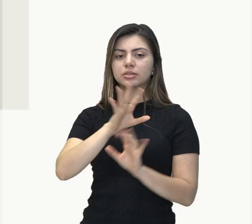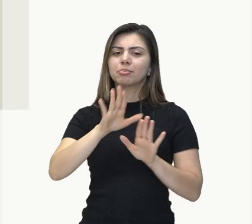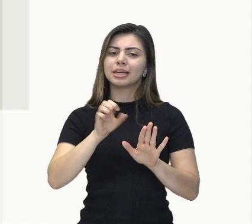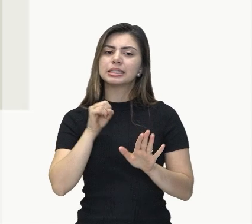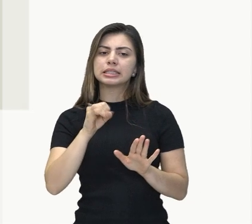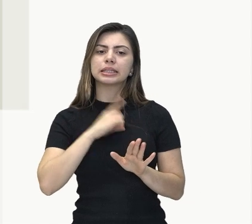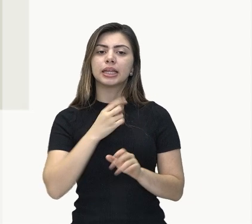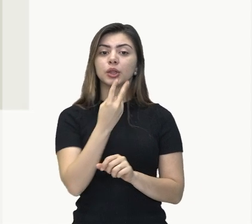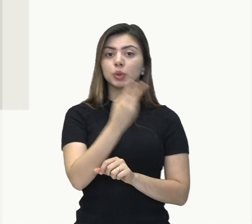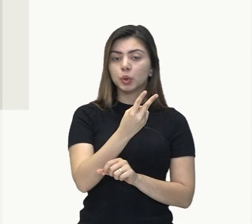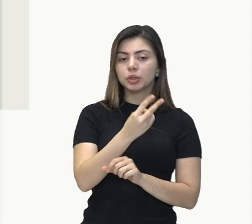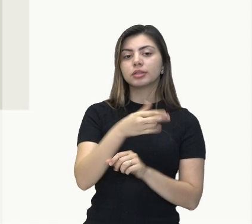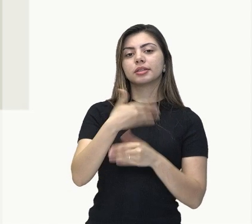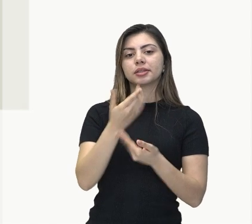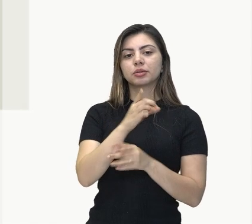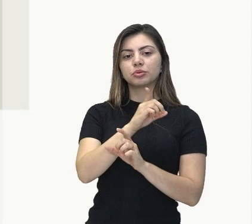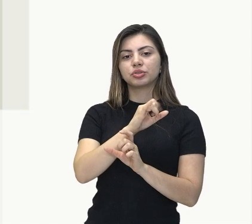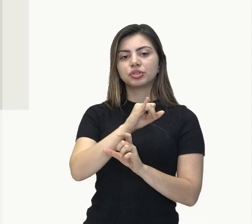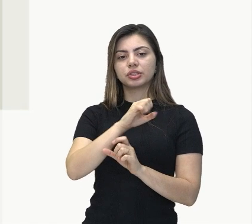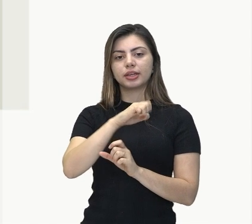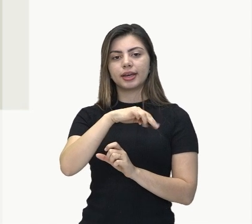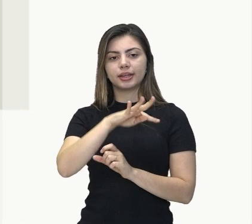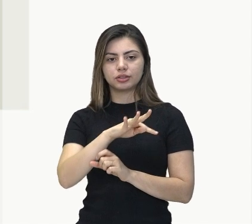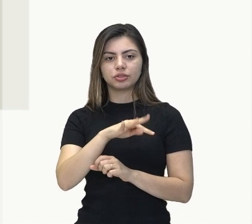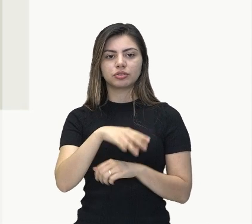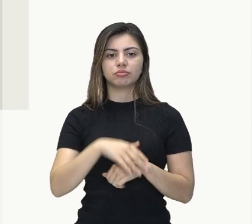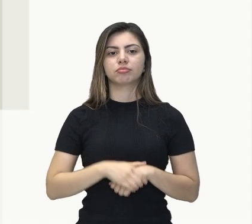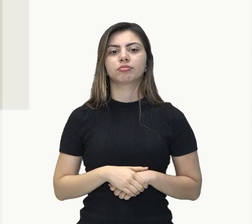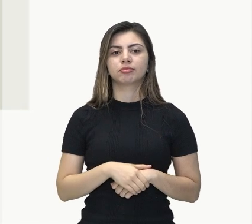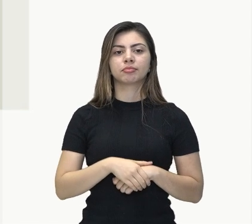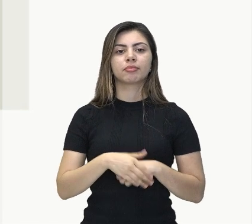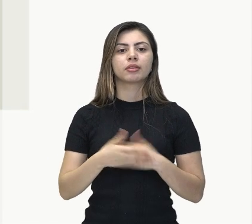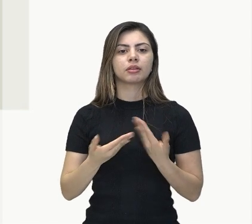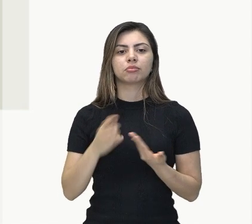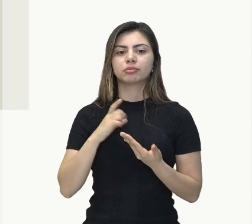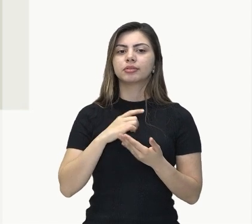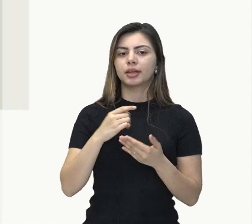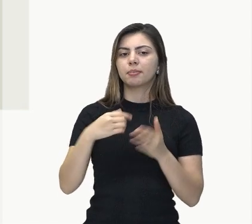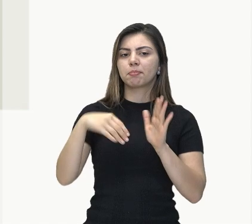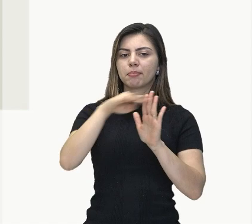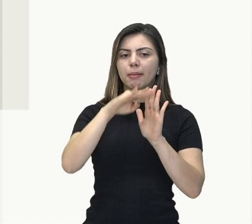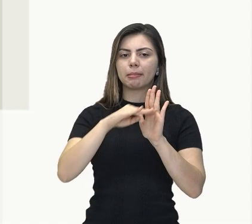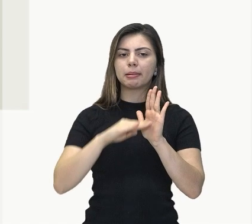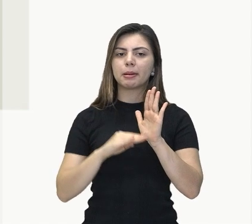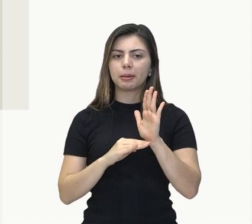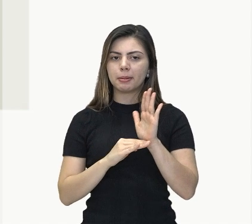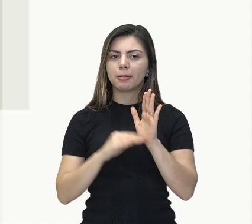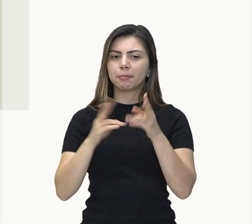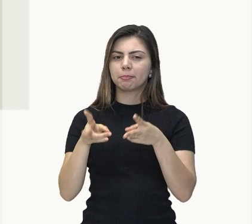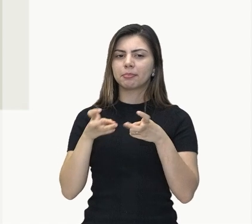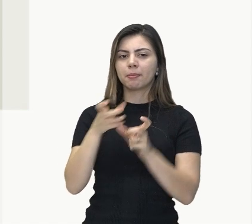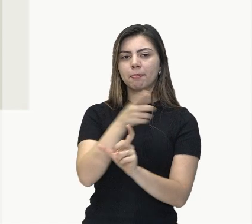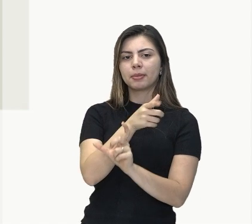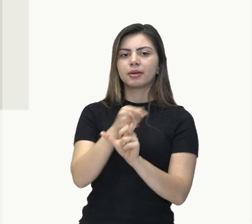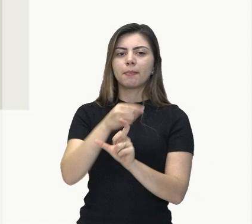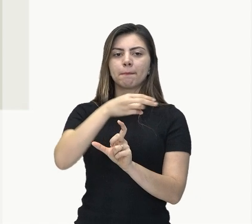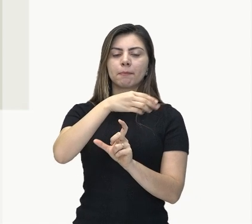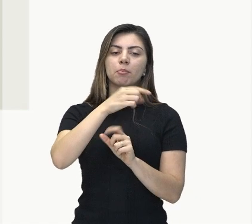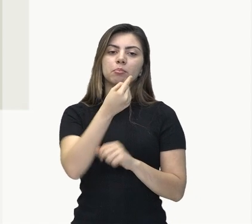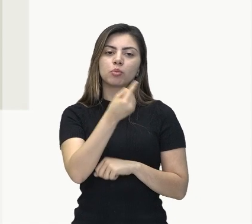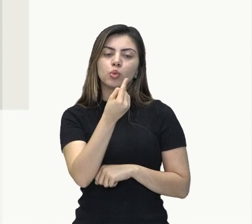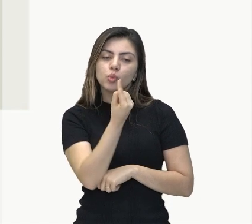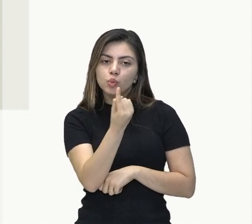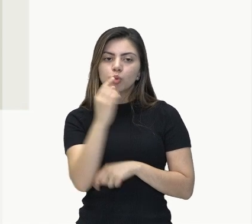carbonos, et, 3, prop. Tá bom? Então, o prefixo sempre vai indicar a quantidade de